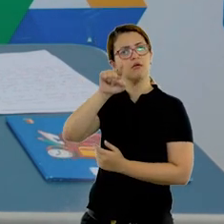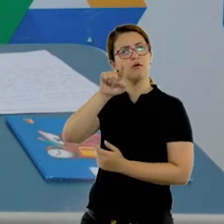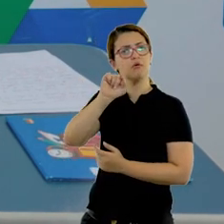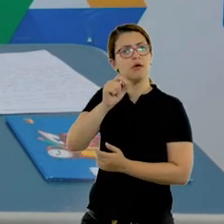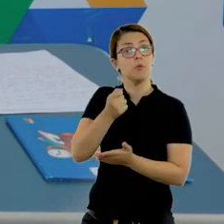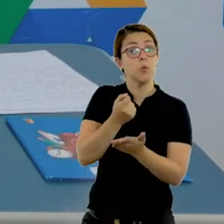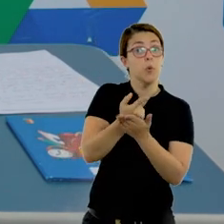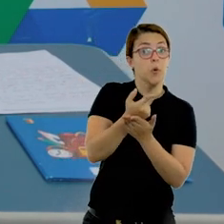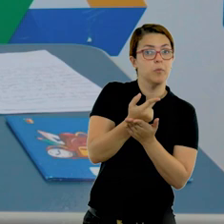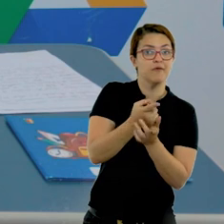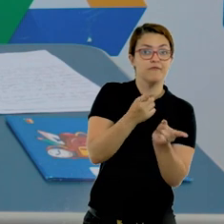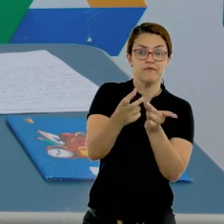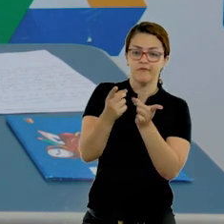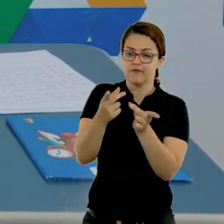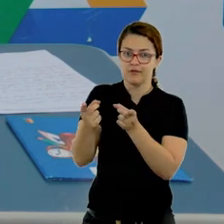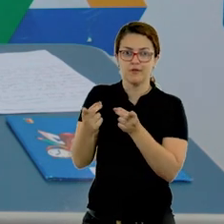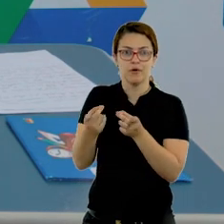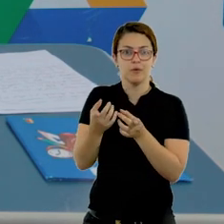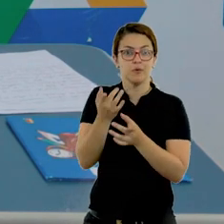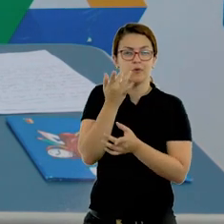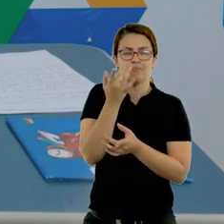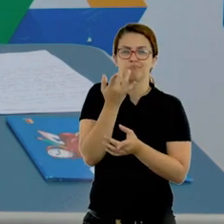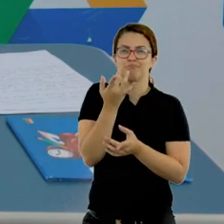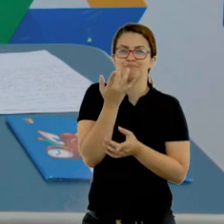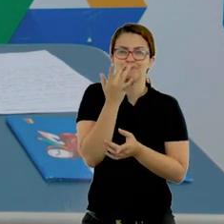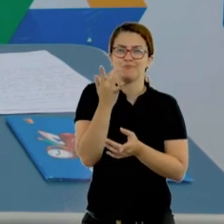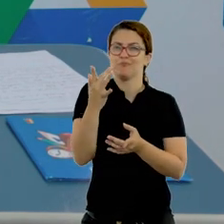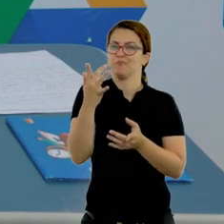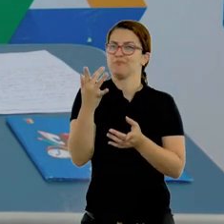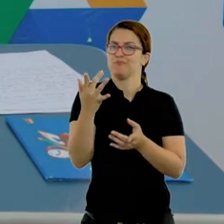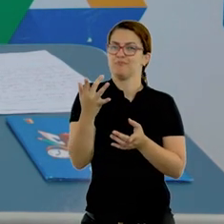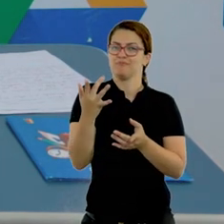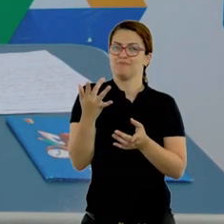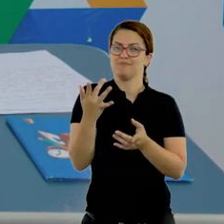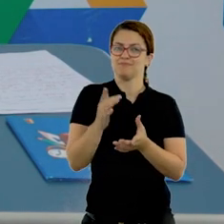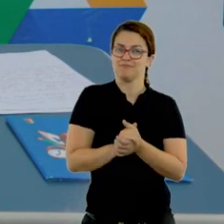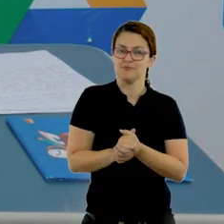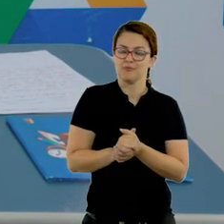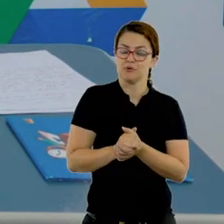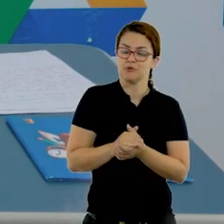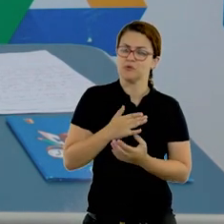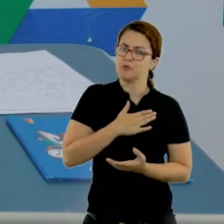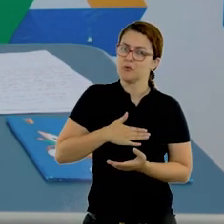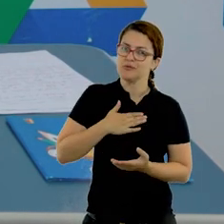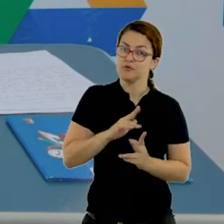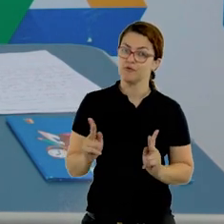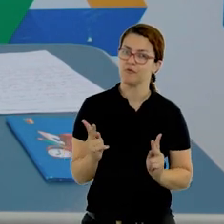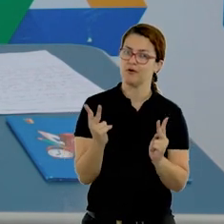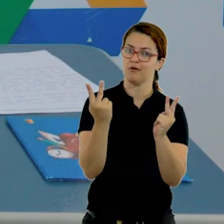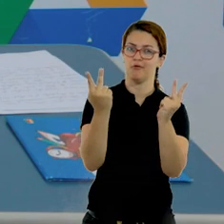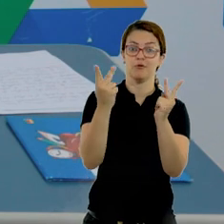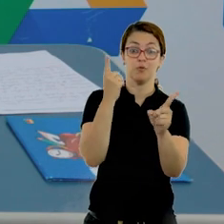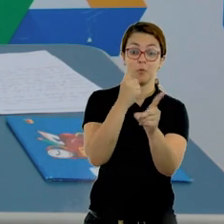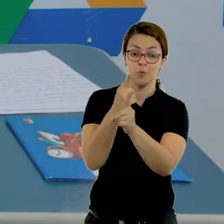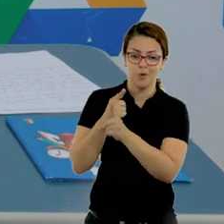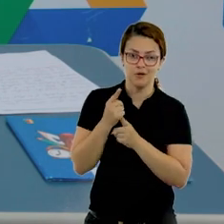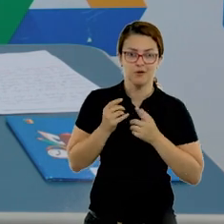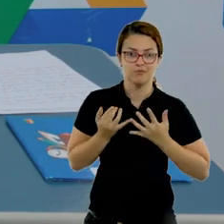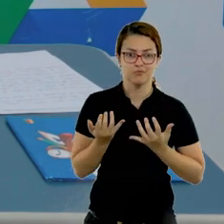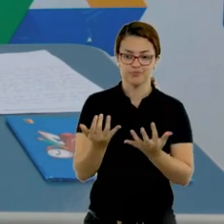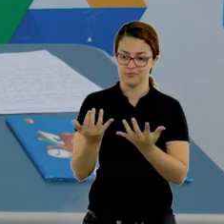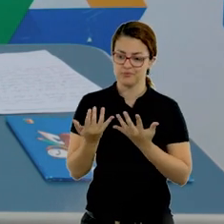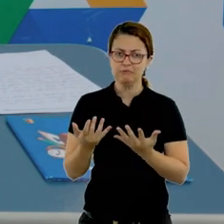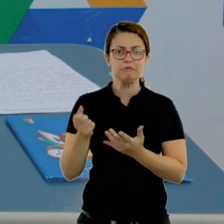de coisas valiosas. Então, a Cecília Meirelles, ela tá falando de coisas, né, valiosas que nós encontramos no jardim. Que para